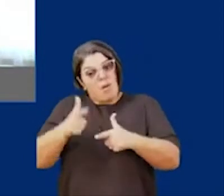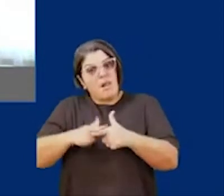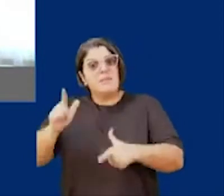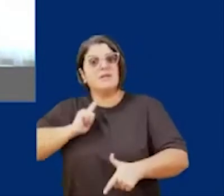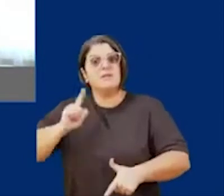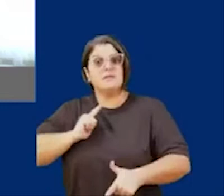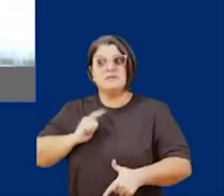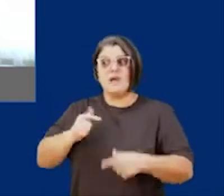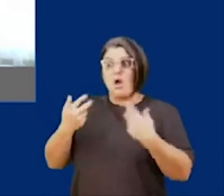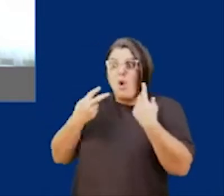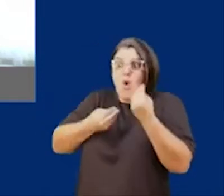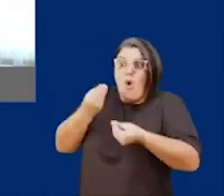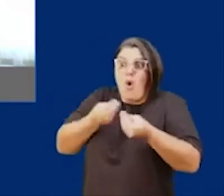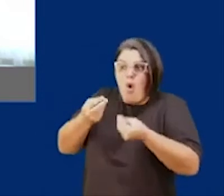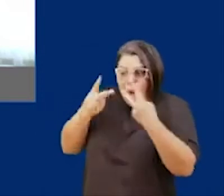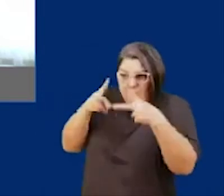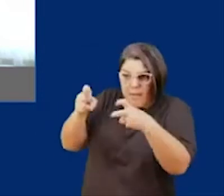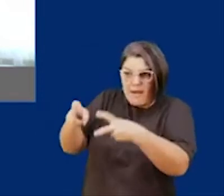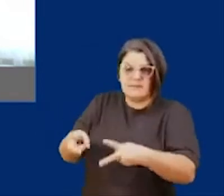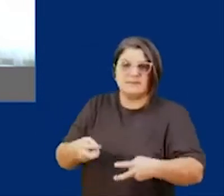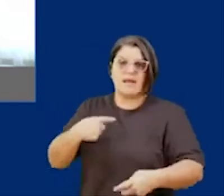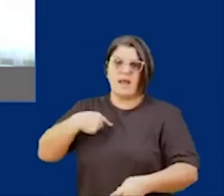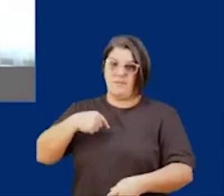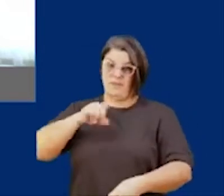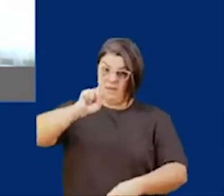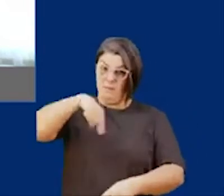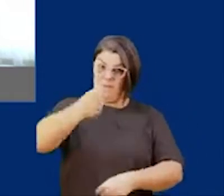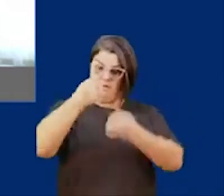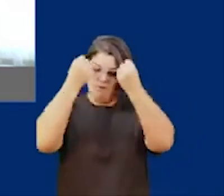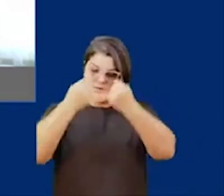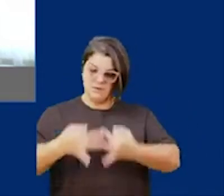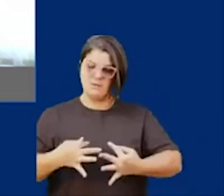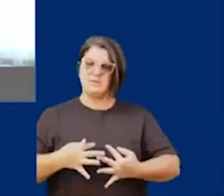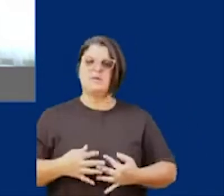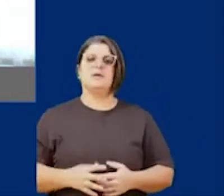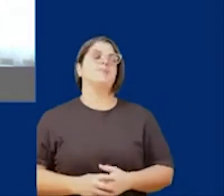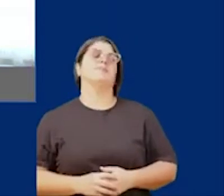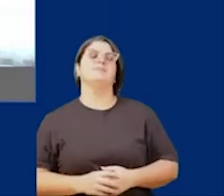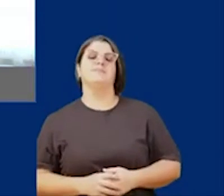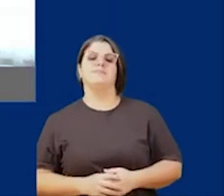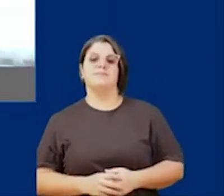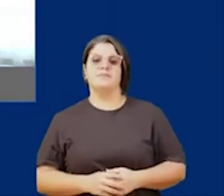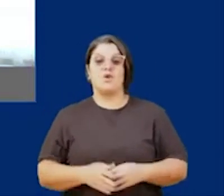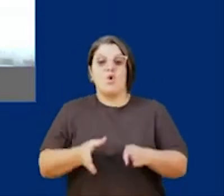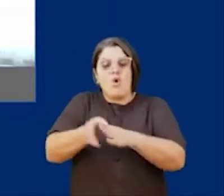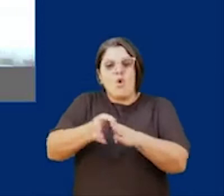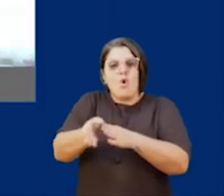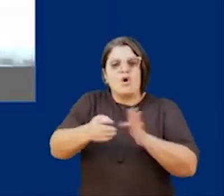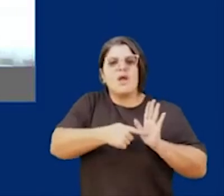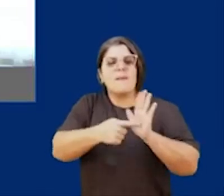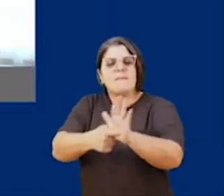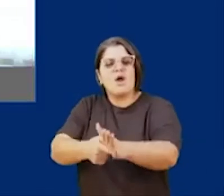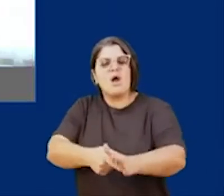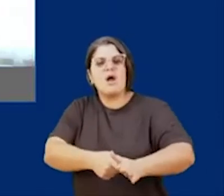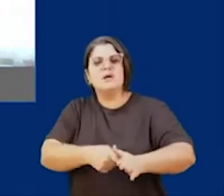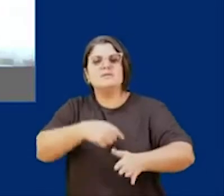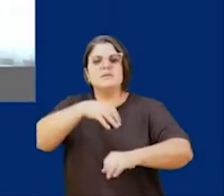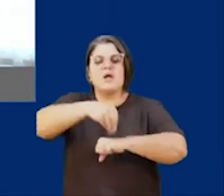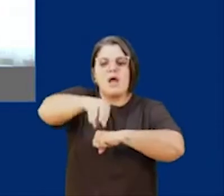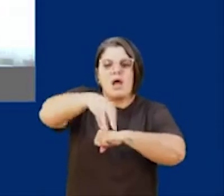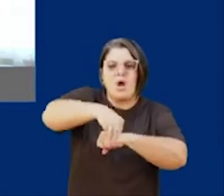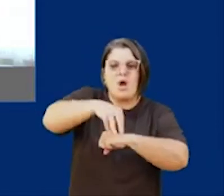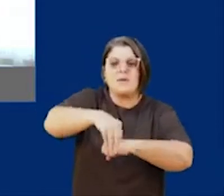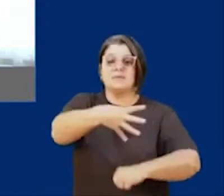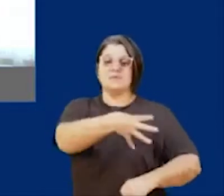vou comentar isso no decorrer da minha fala, né? É muito importante, assim, o guia ele traz recomendações, né, tanto em relação a